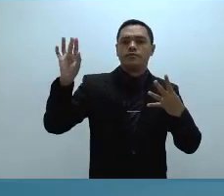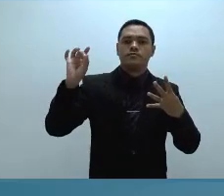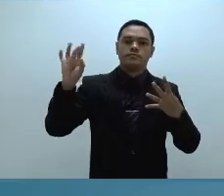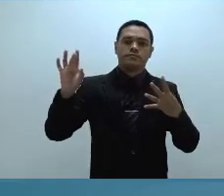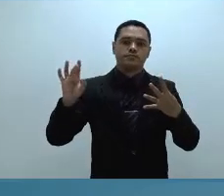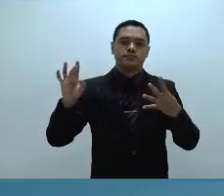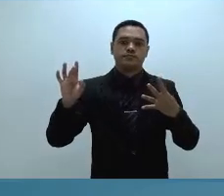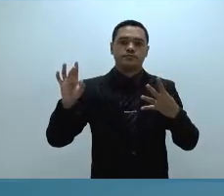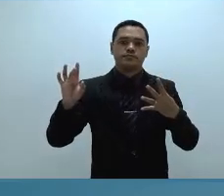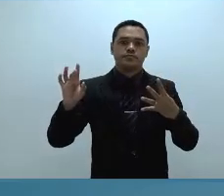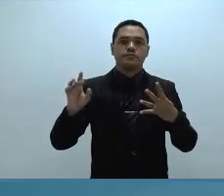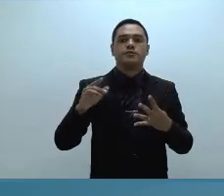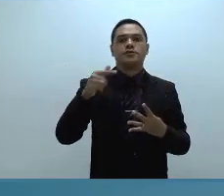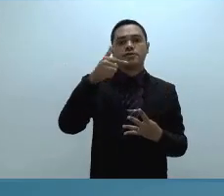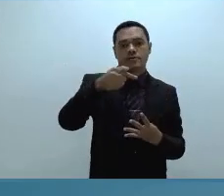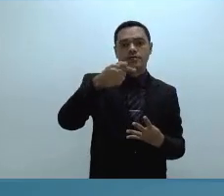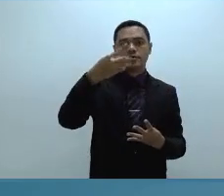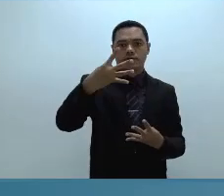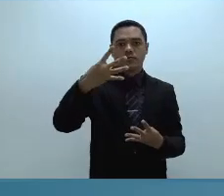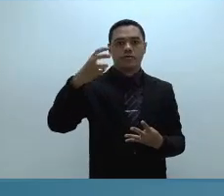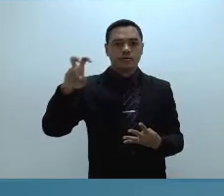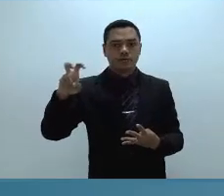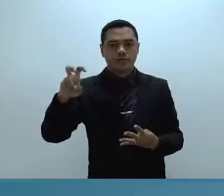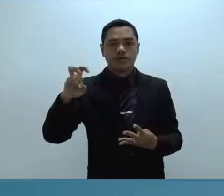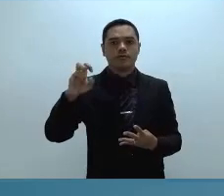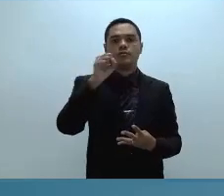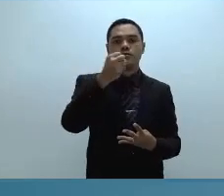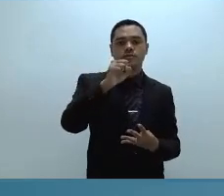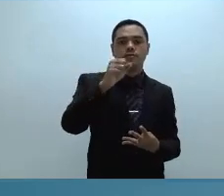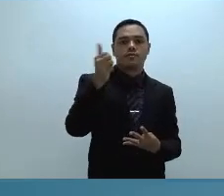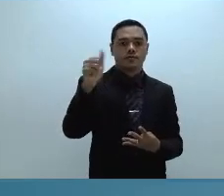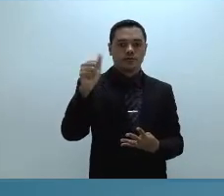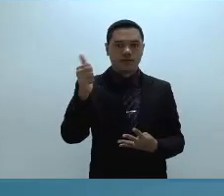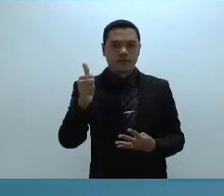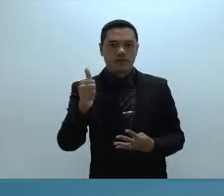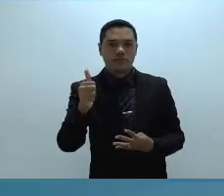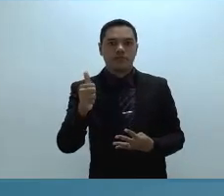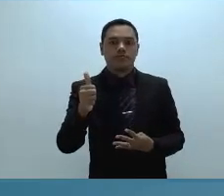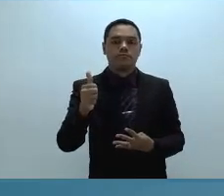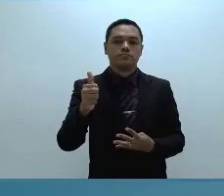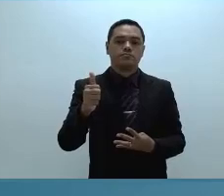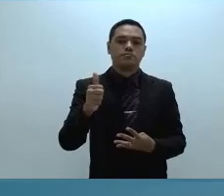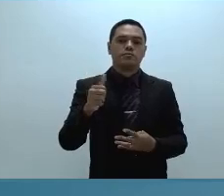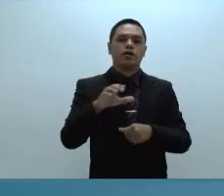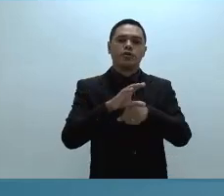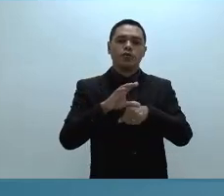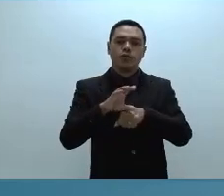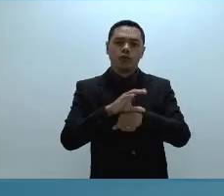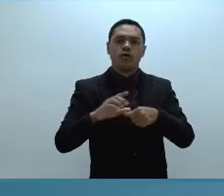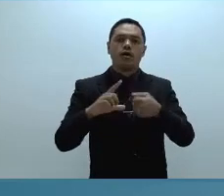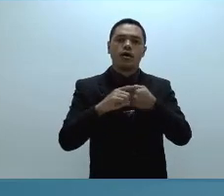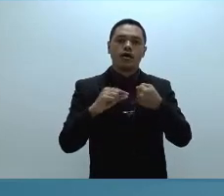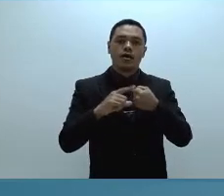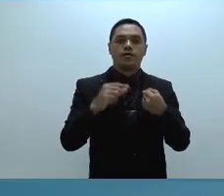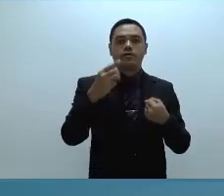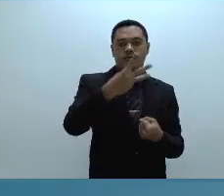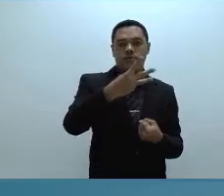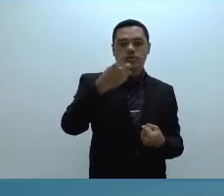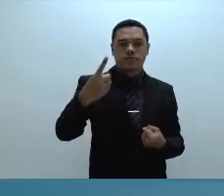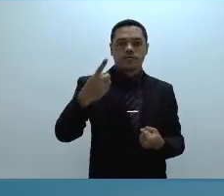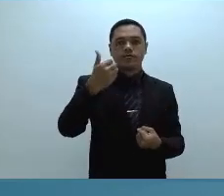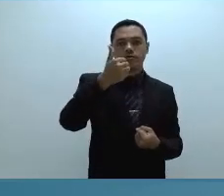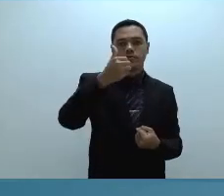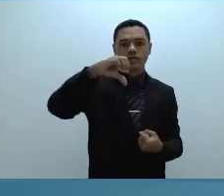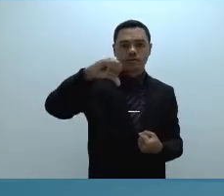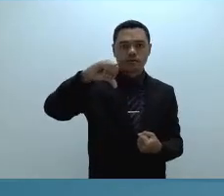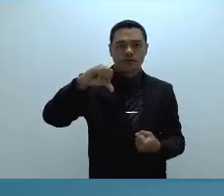extraordinário 745, 611, da alegação de inconstitucionalidade do artigo 31,